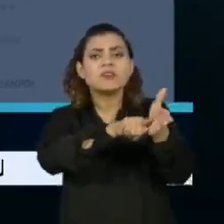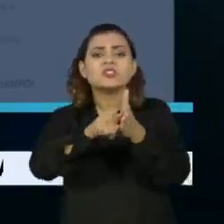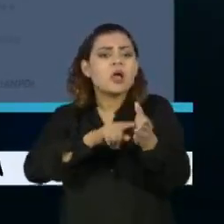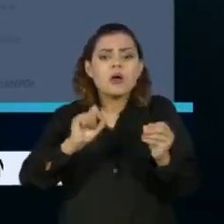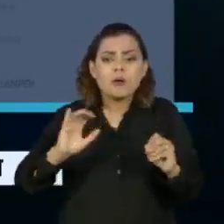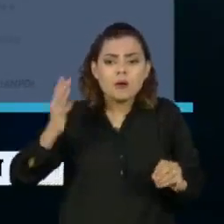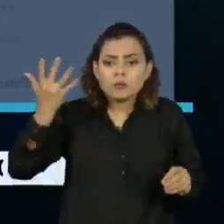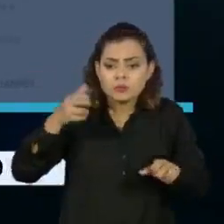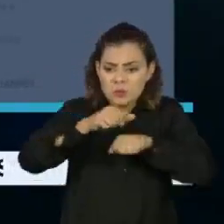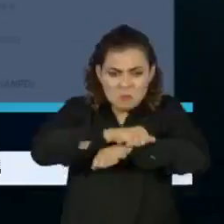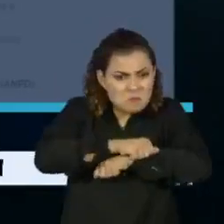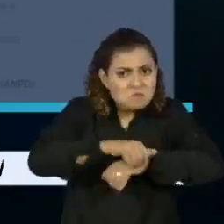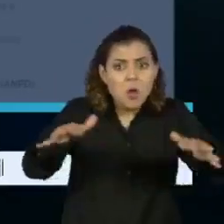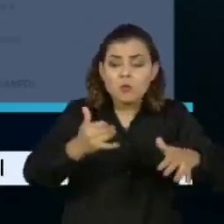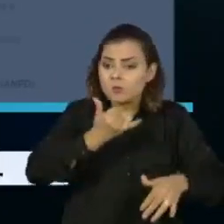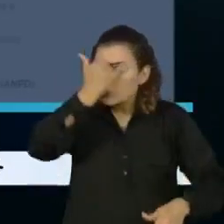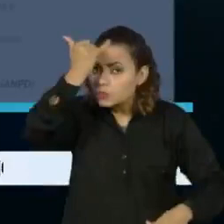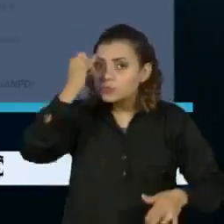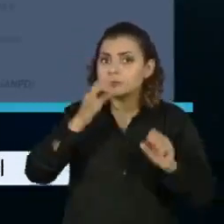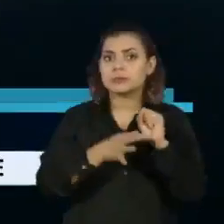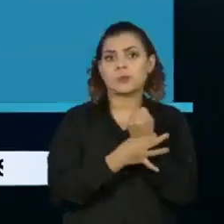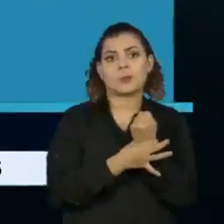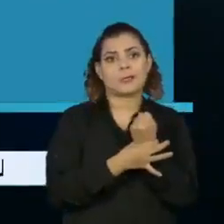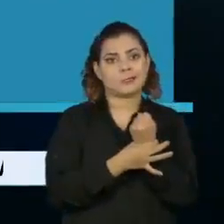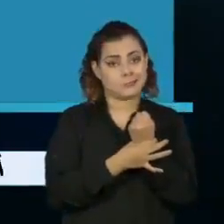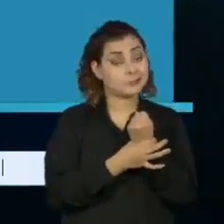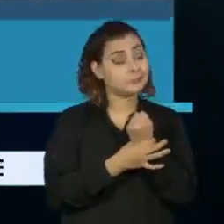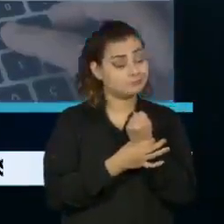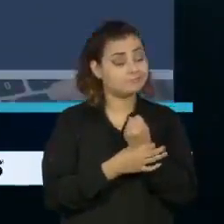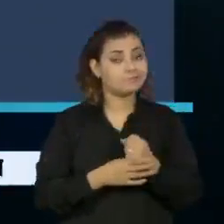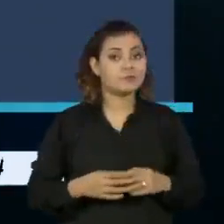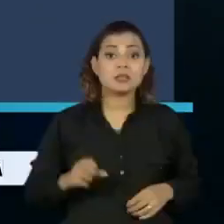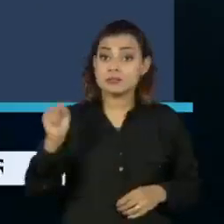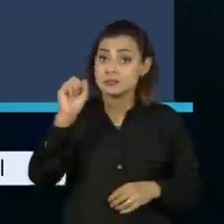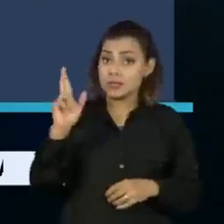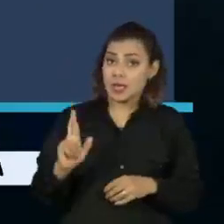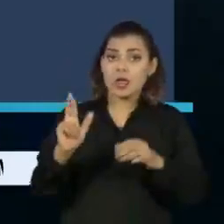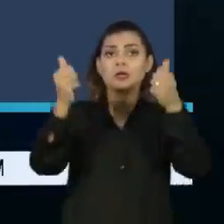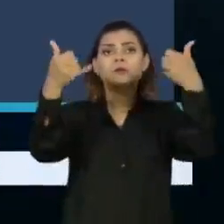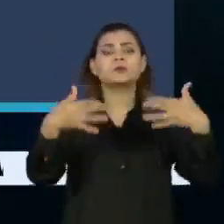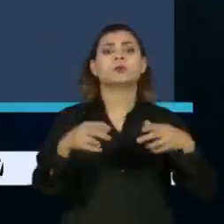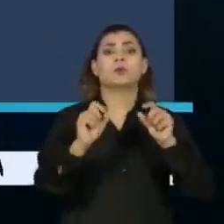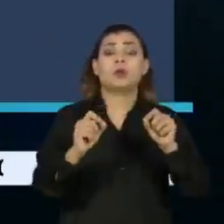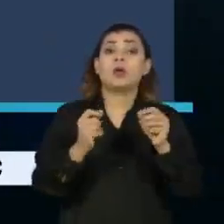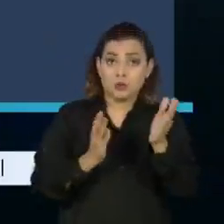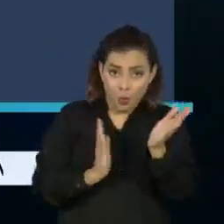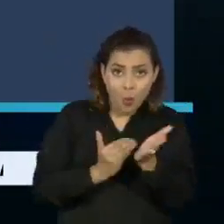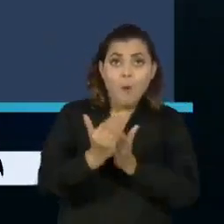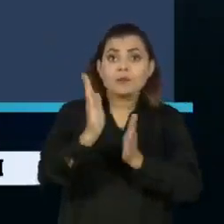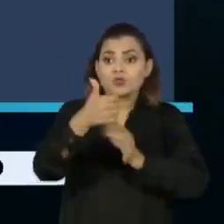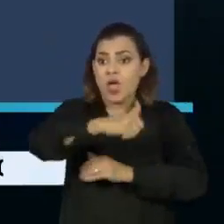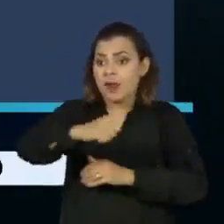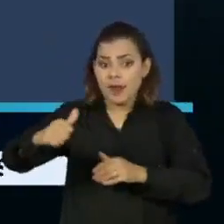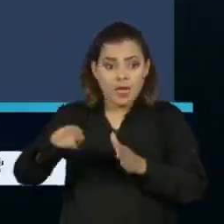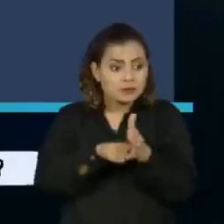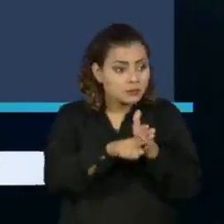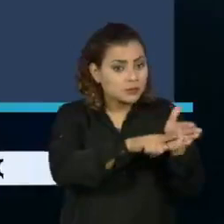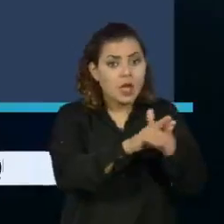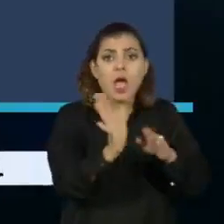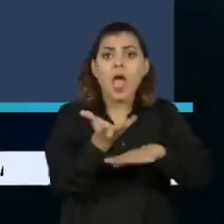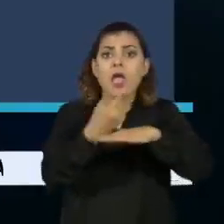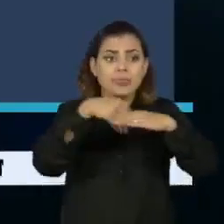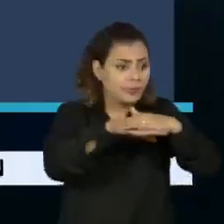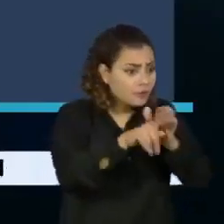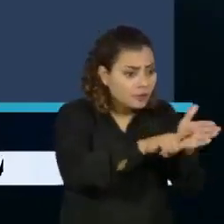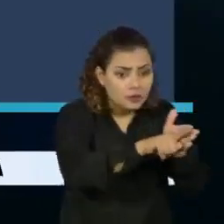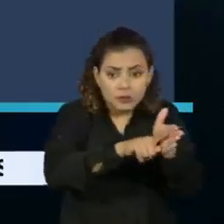que classificou de incidente de segurança. Em nota, a Serasa informou ter iniciado mais uma análise de arquivos adicionais